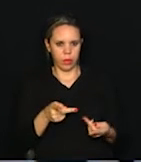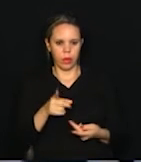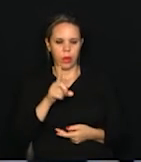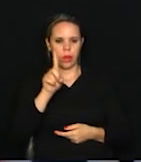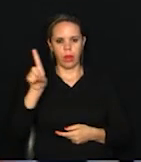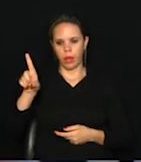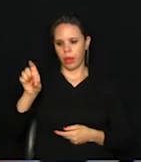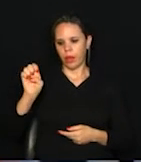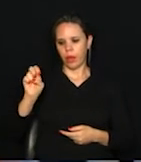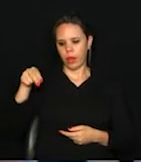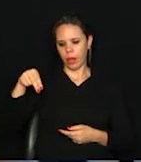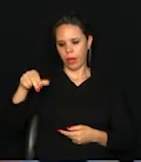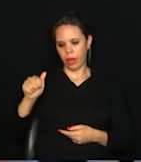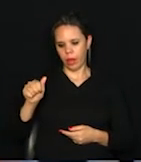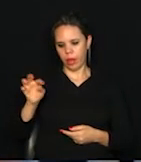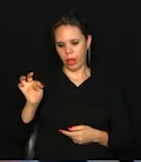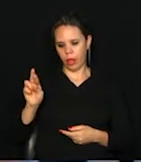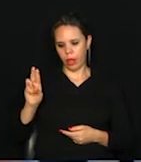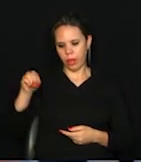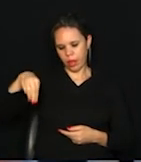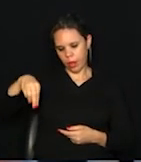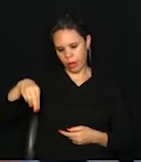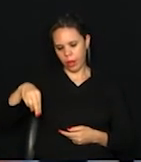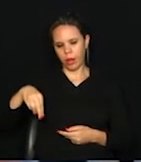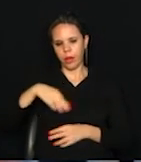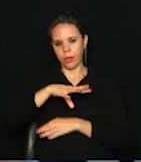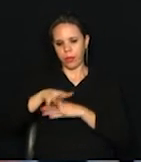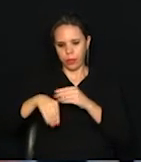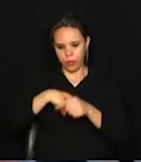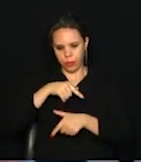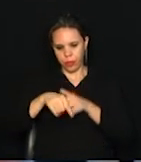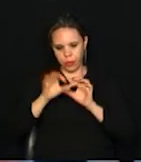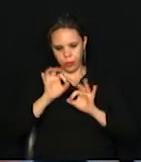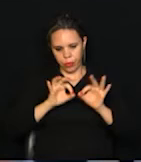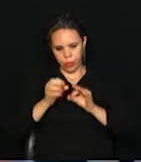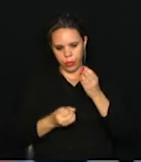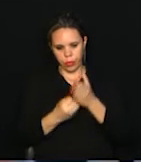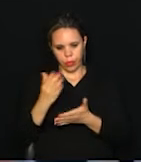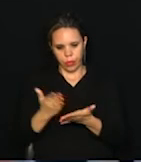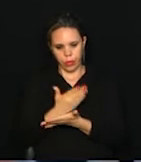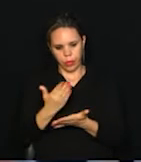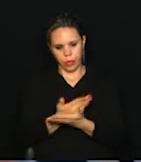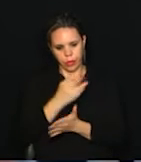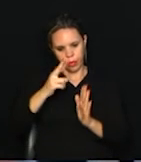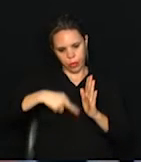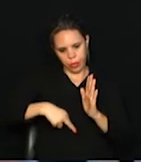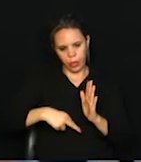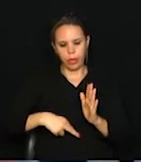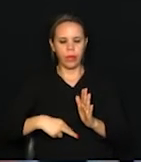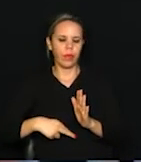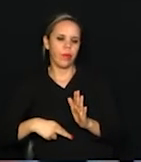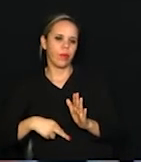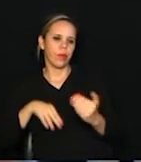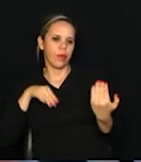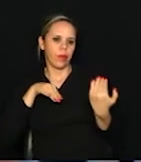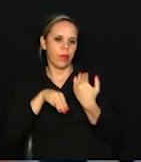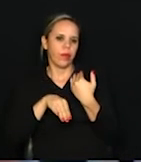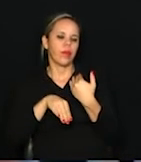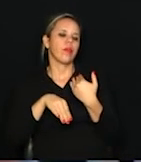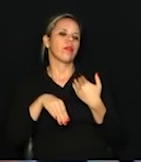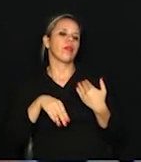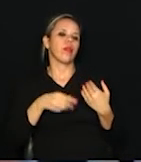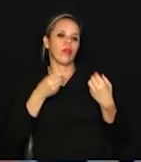Denatran para compor o grupo de trabalho que produziu esses relatórios. Então, eu reforço aqui